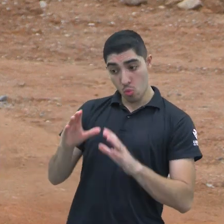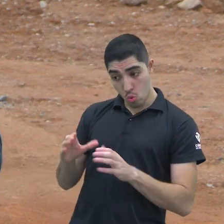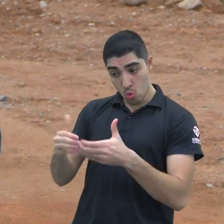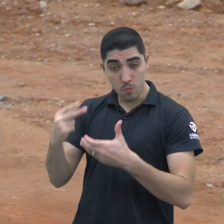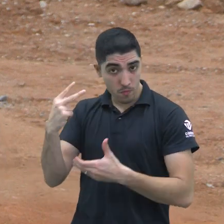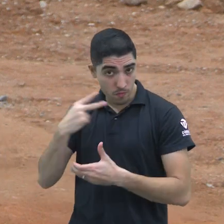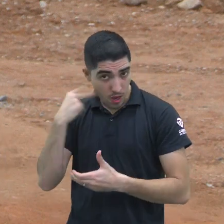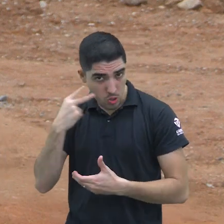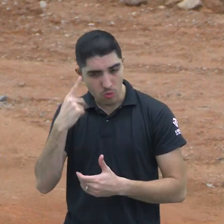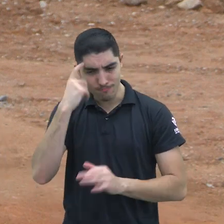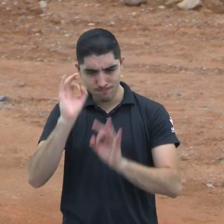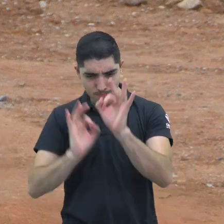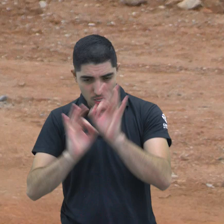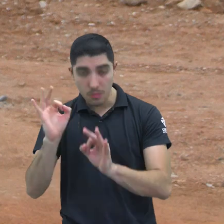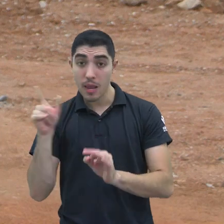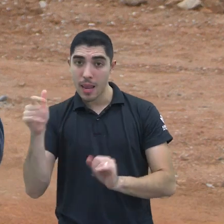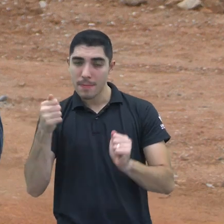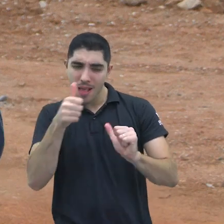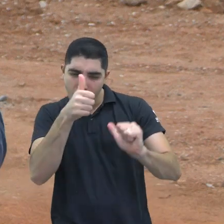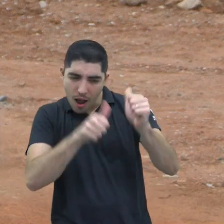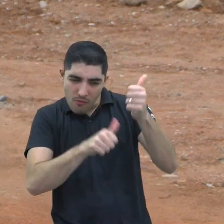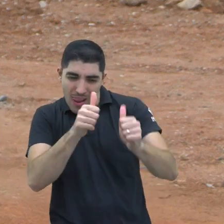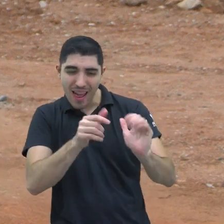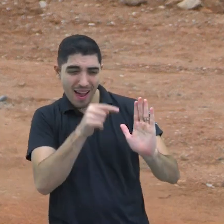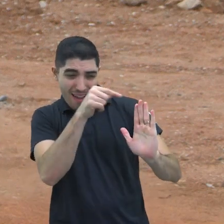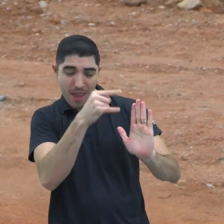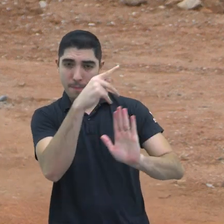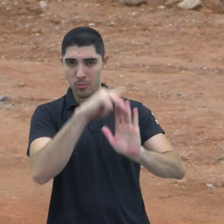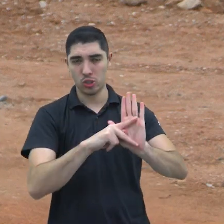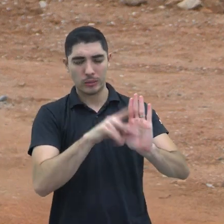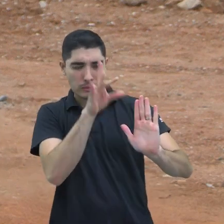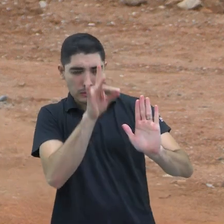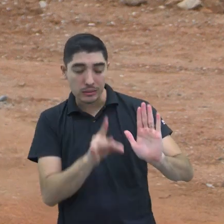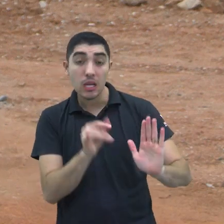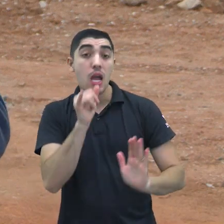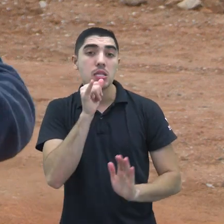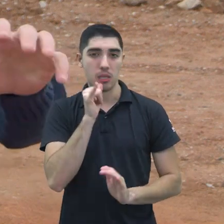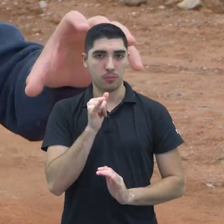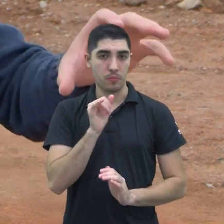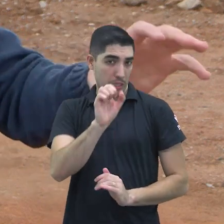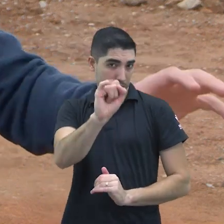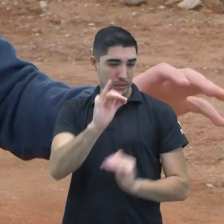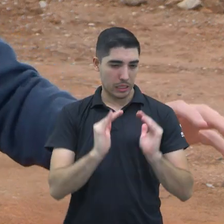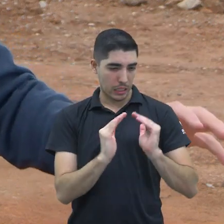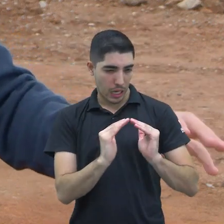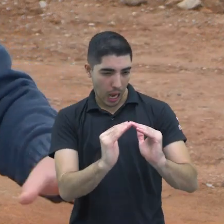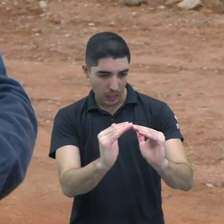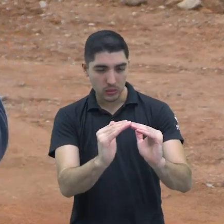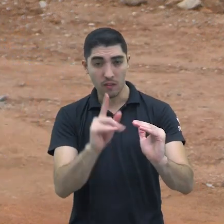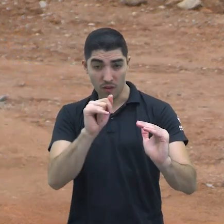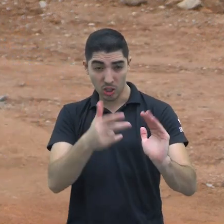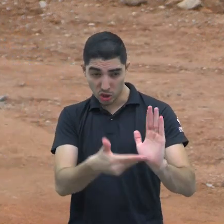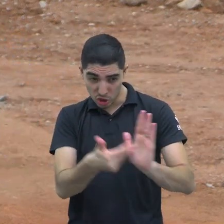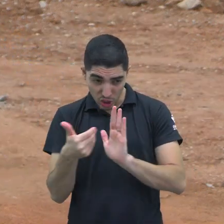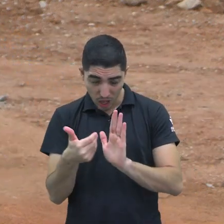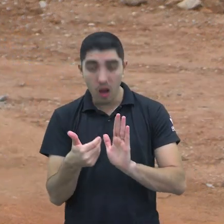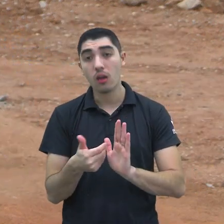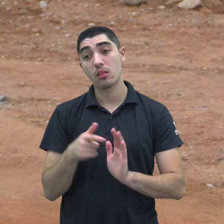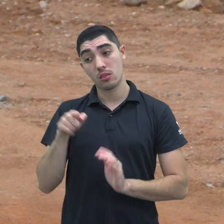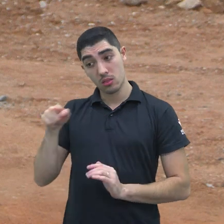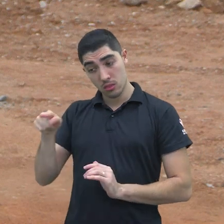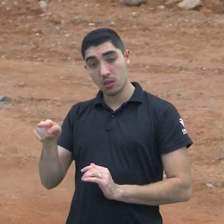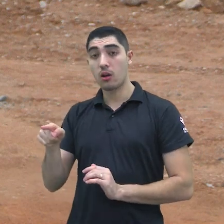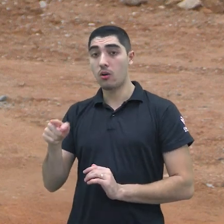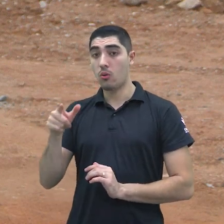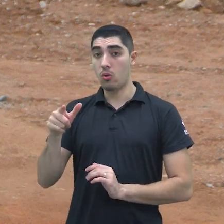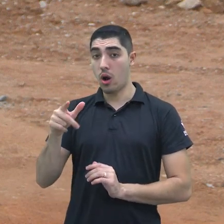Urbano estudar cada projeto para minimizar esses efeitos, como, por exemplo, no caso das moradias, garantir que cada